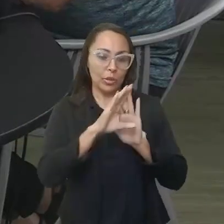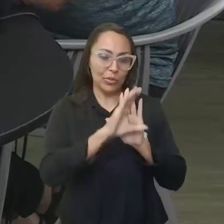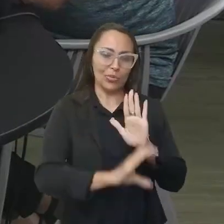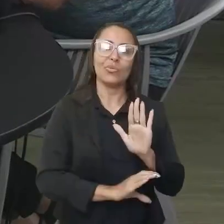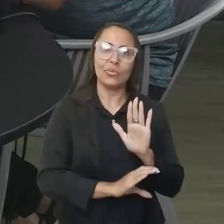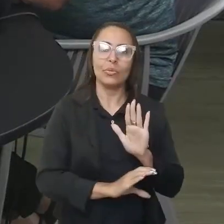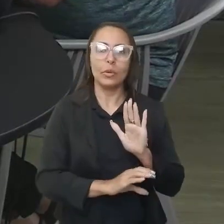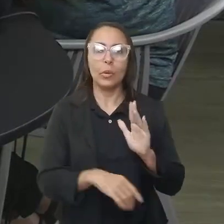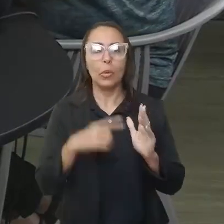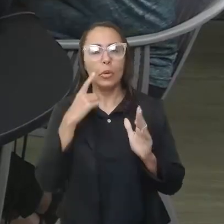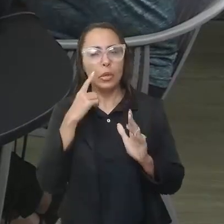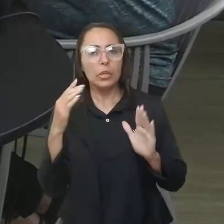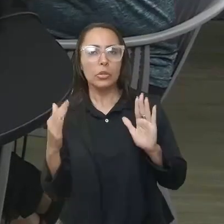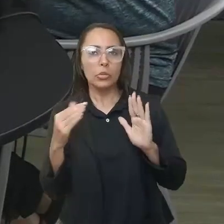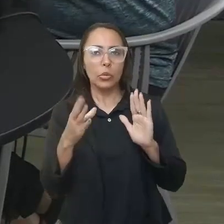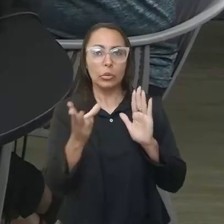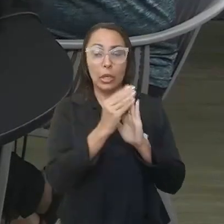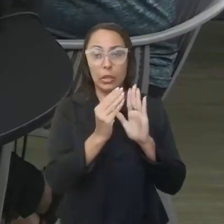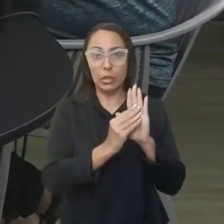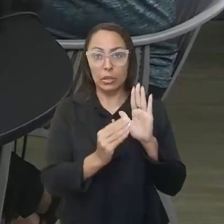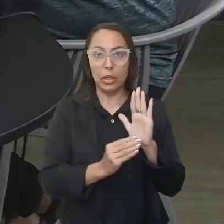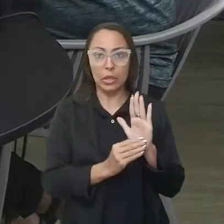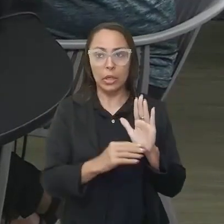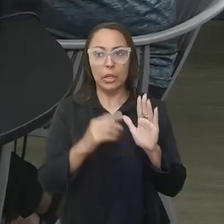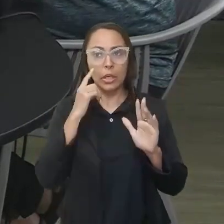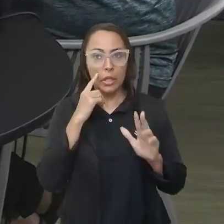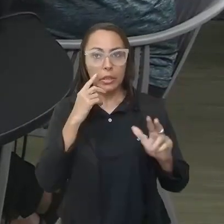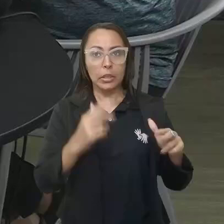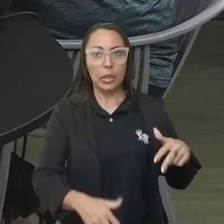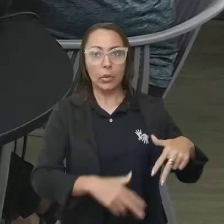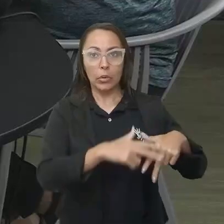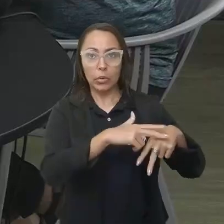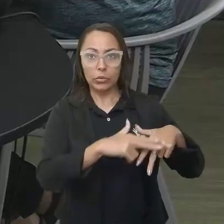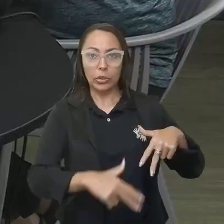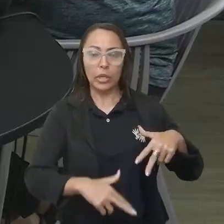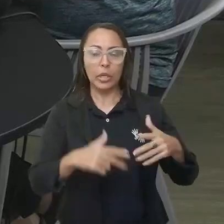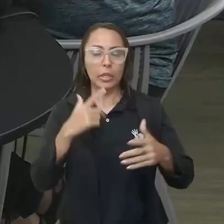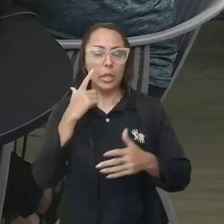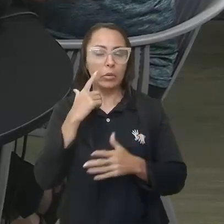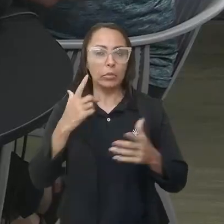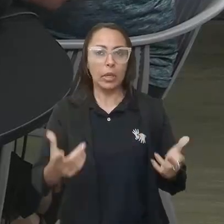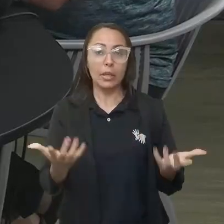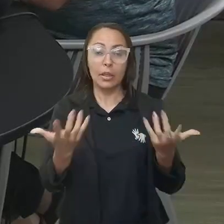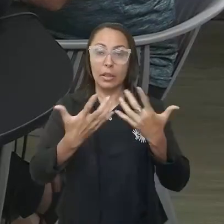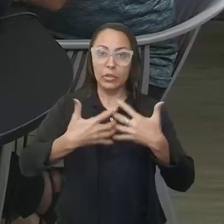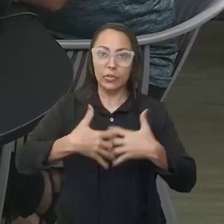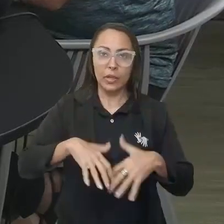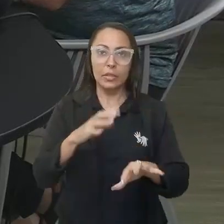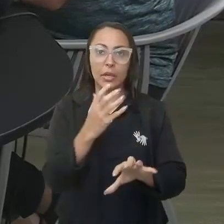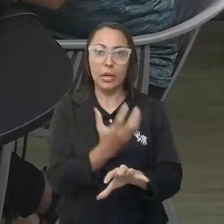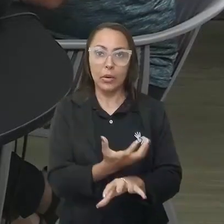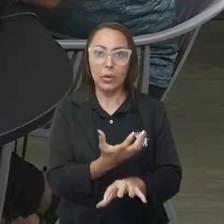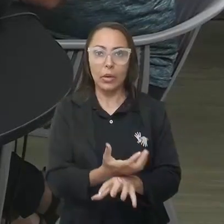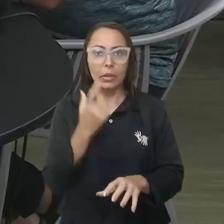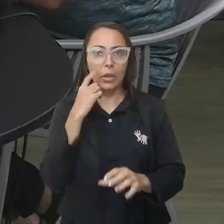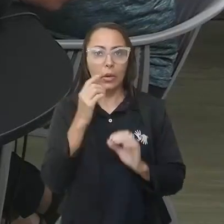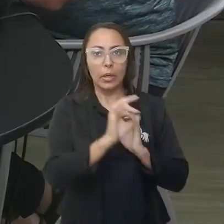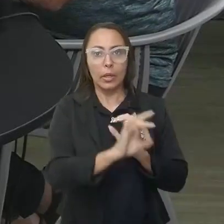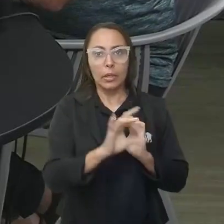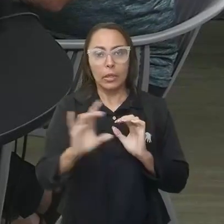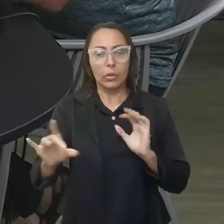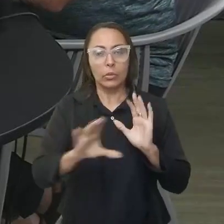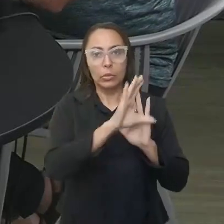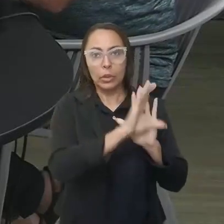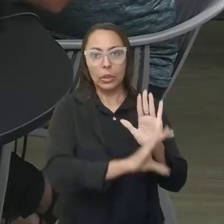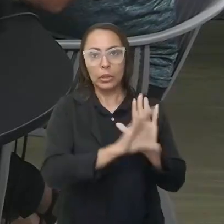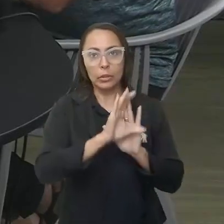fala sobre currículos. Gênero e sexualidades está dentro do currículo de uma forma transversal. Ou seja, cada componente curricular,